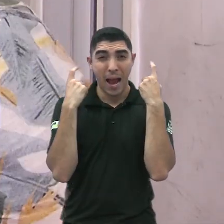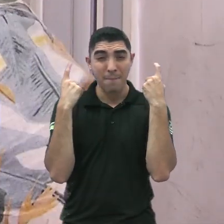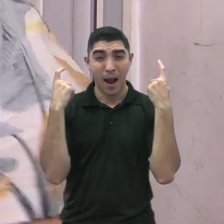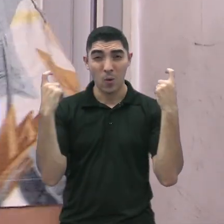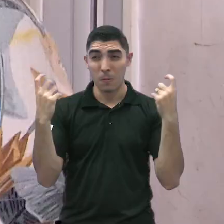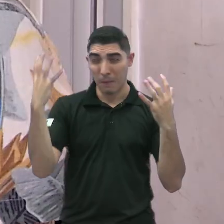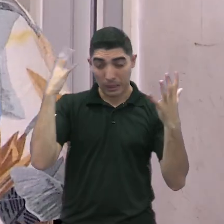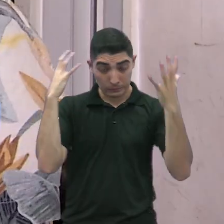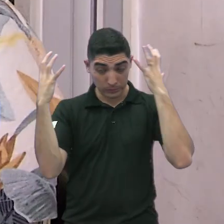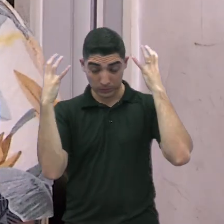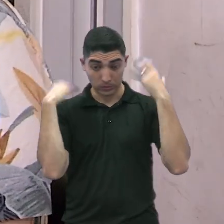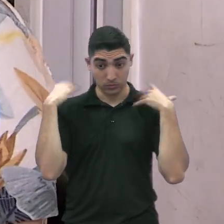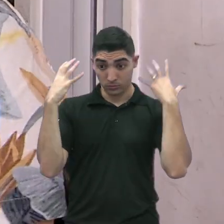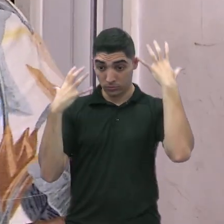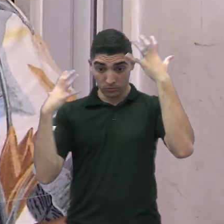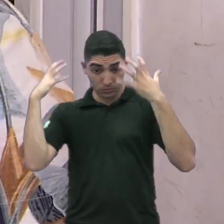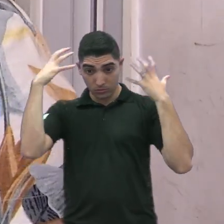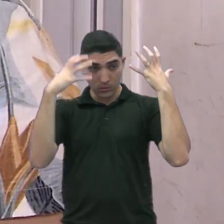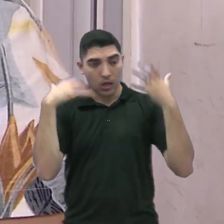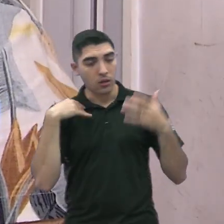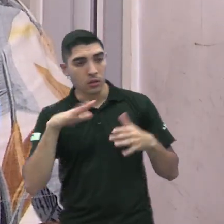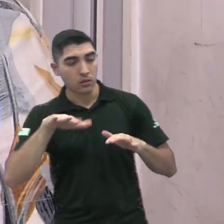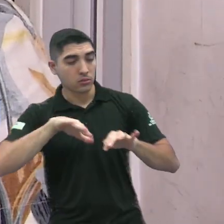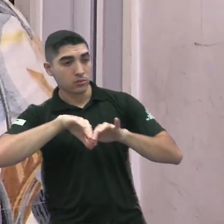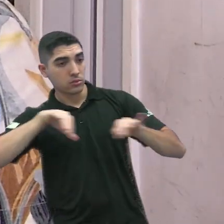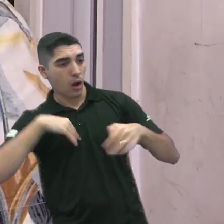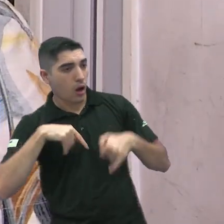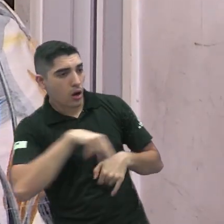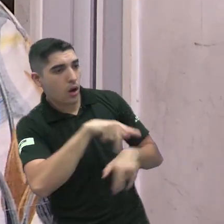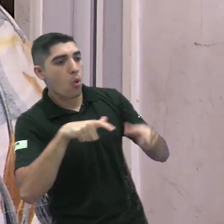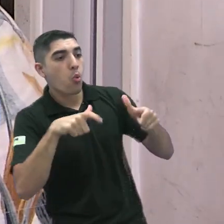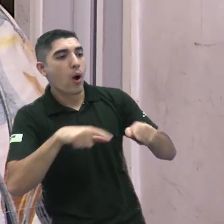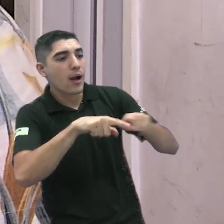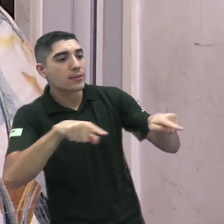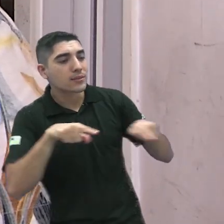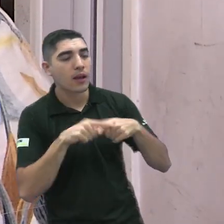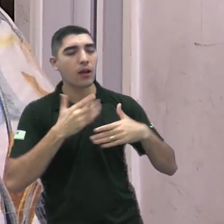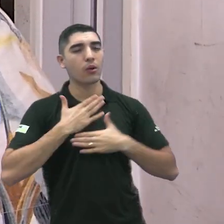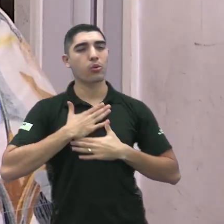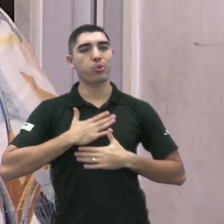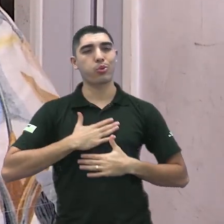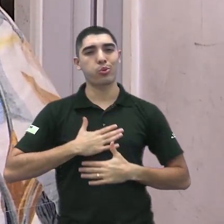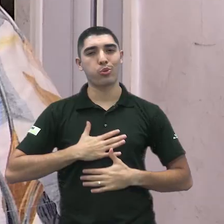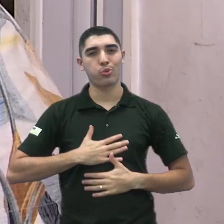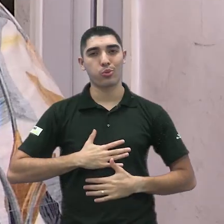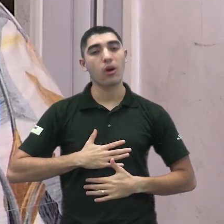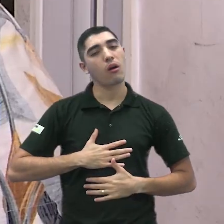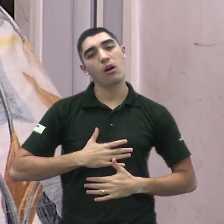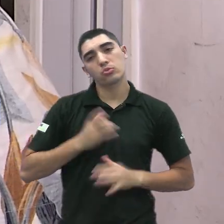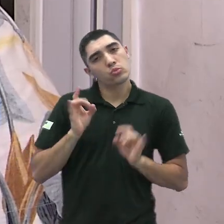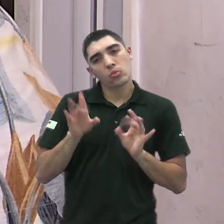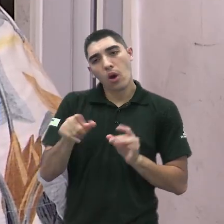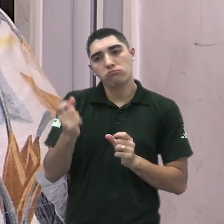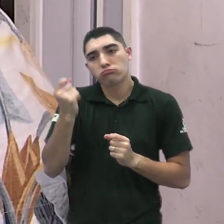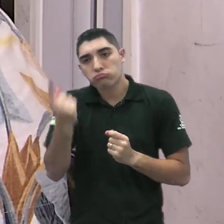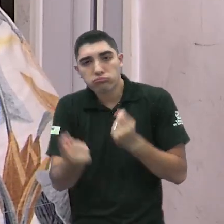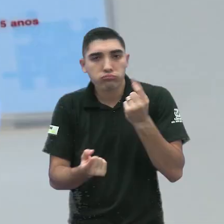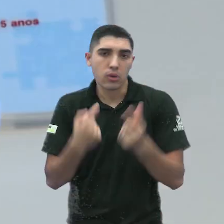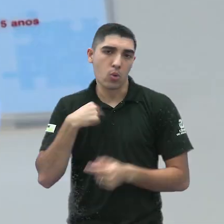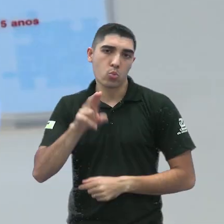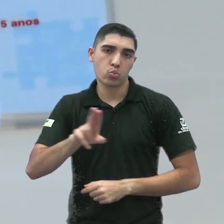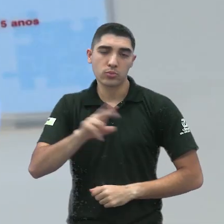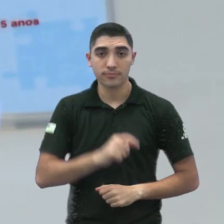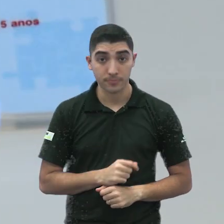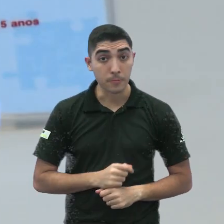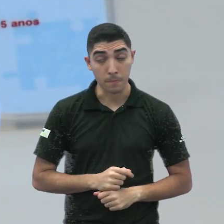na cabeça e você precisa dar uma relaxada, ir para um lugar mais tranquilo. É mais para essas questões que eu acabo utilizando.